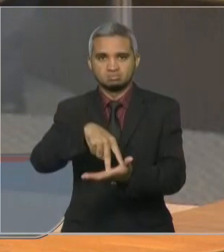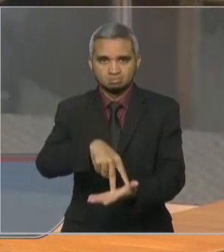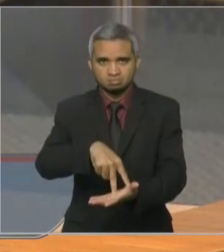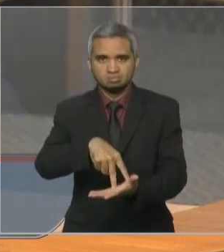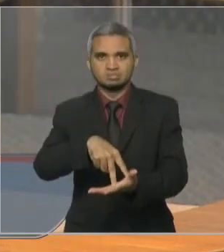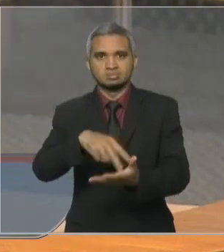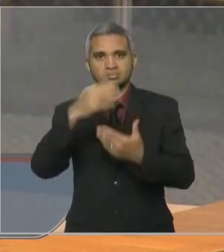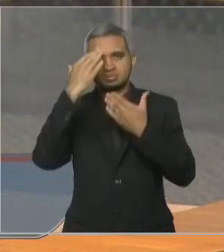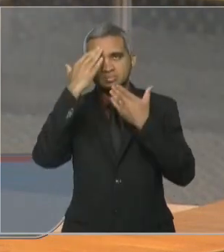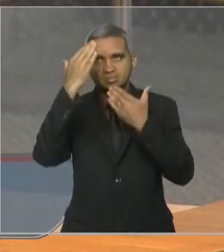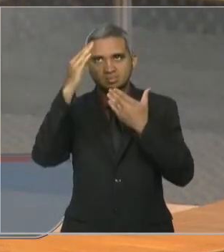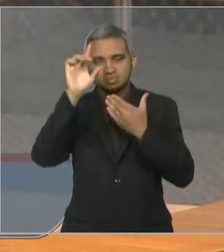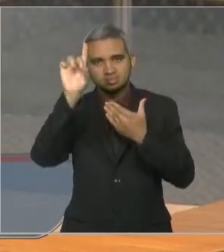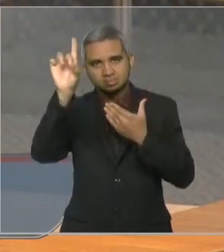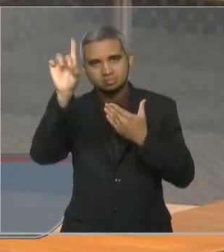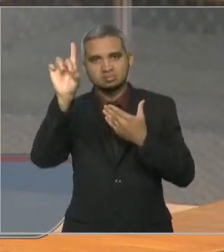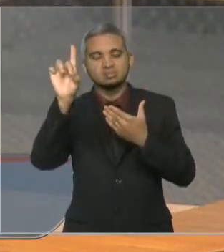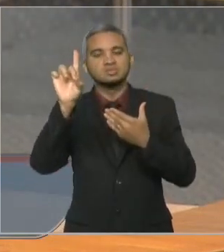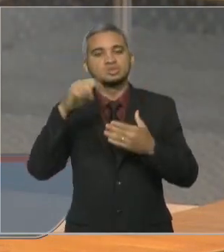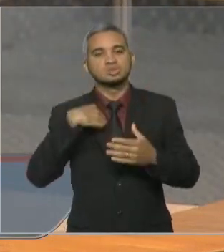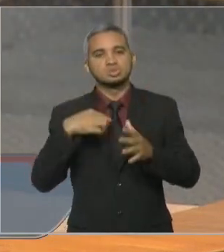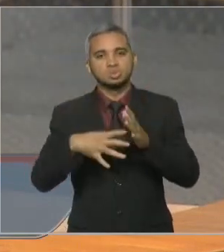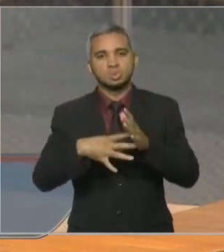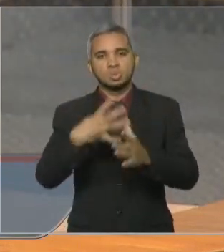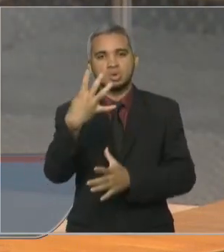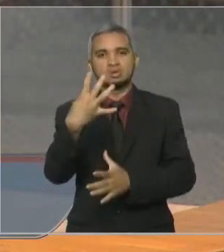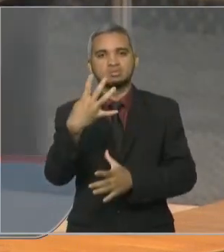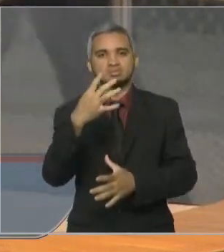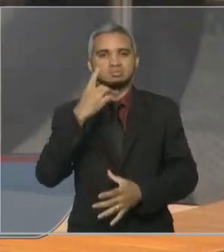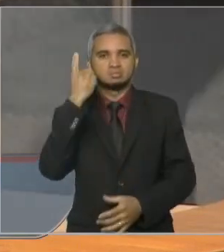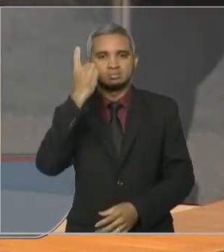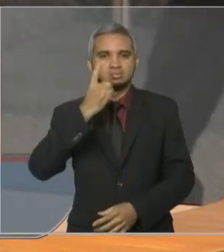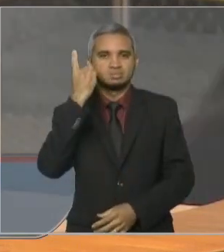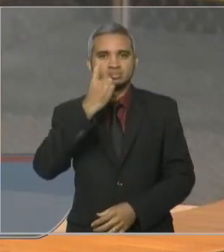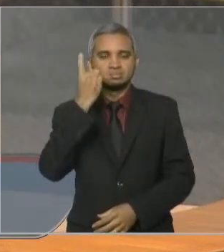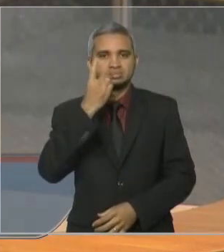4º mandato de deputado estadual aqui